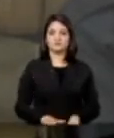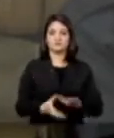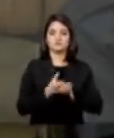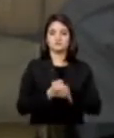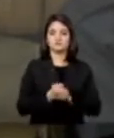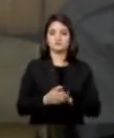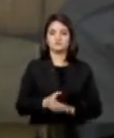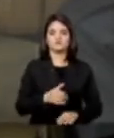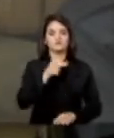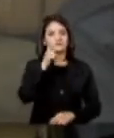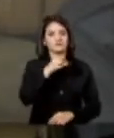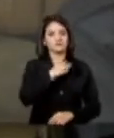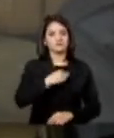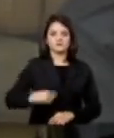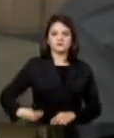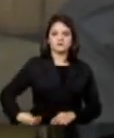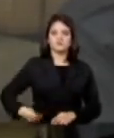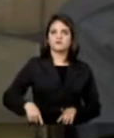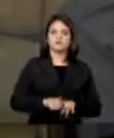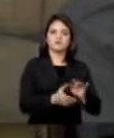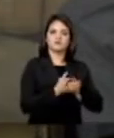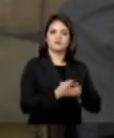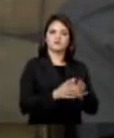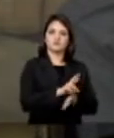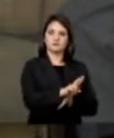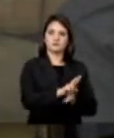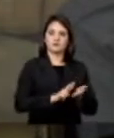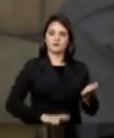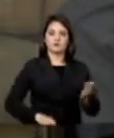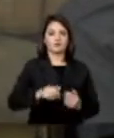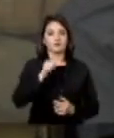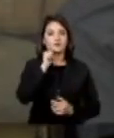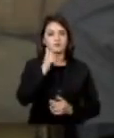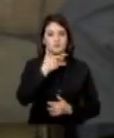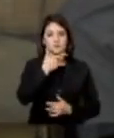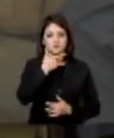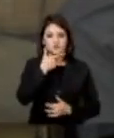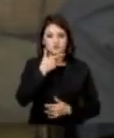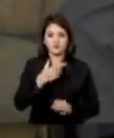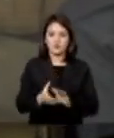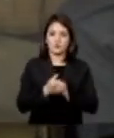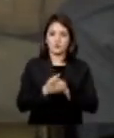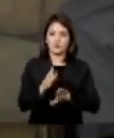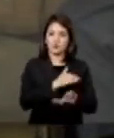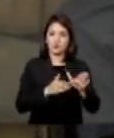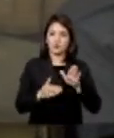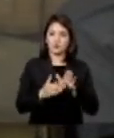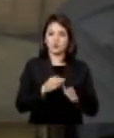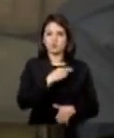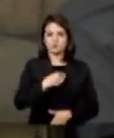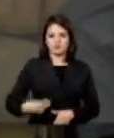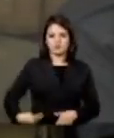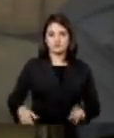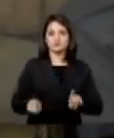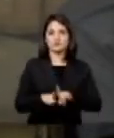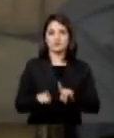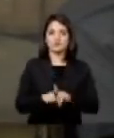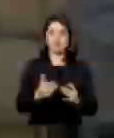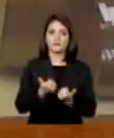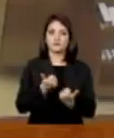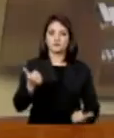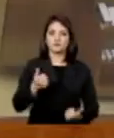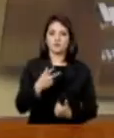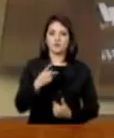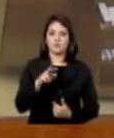ministras, ministro relator, excelentíssimos ministros, douto procurador-geral da República,